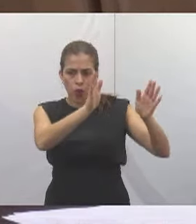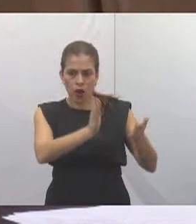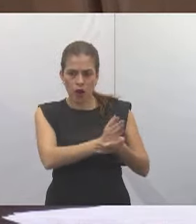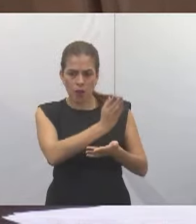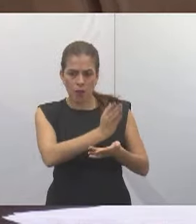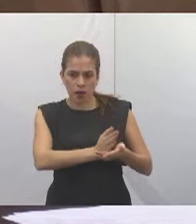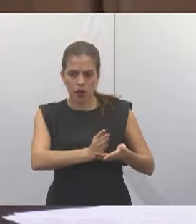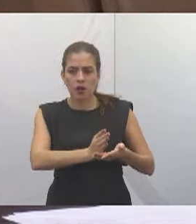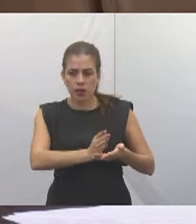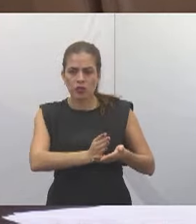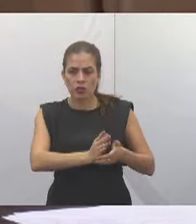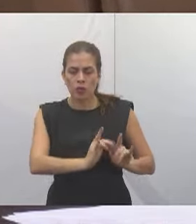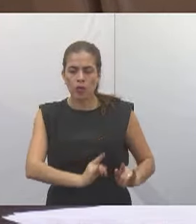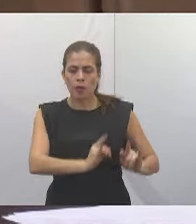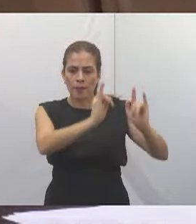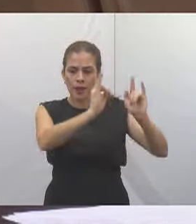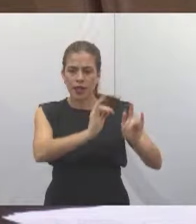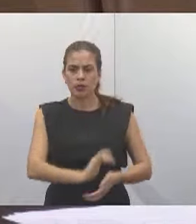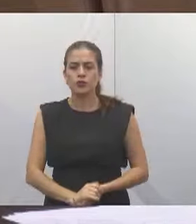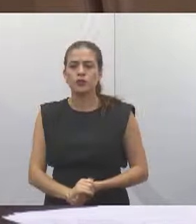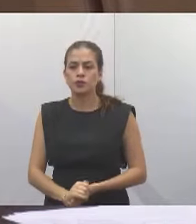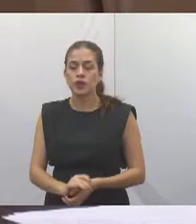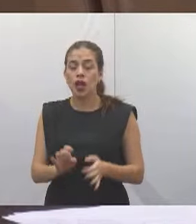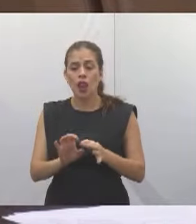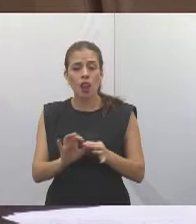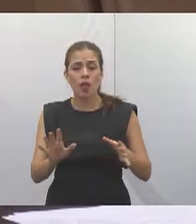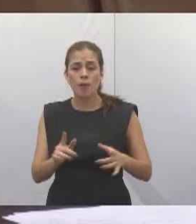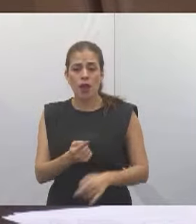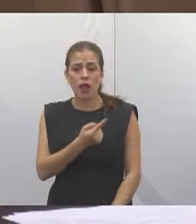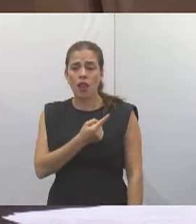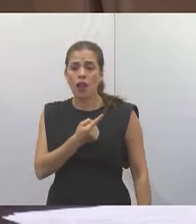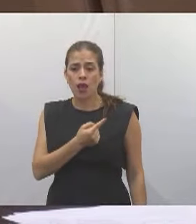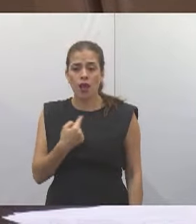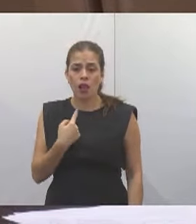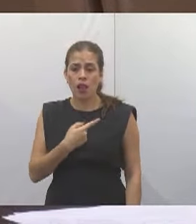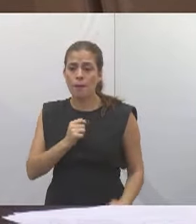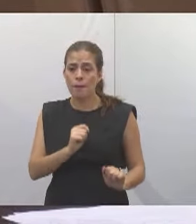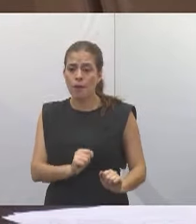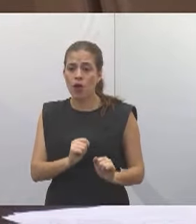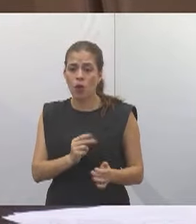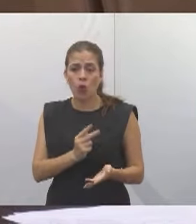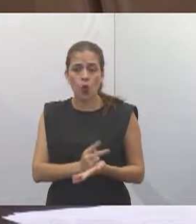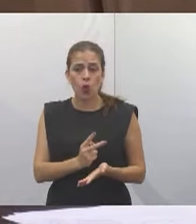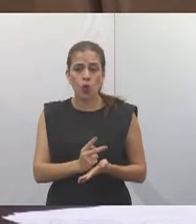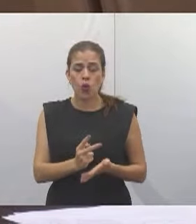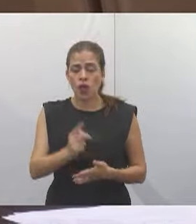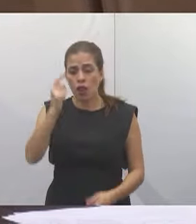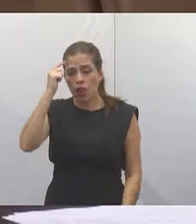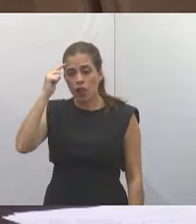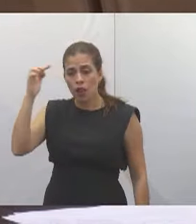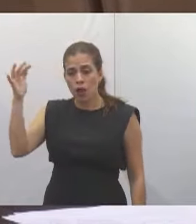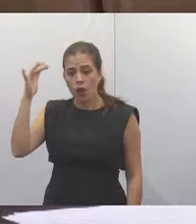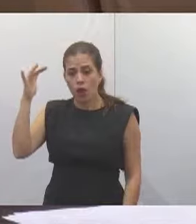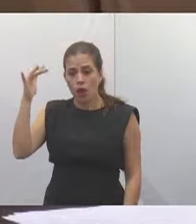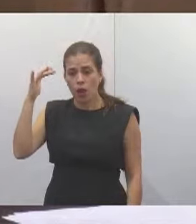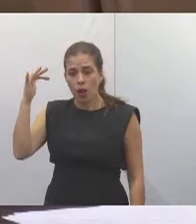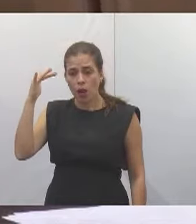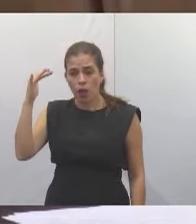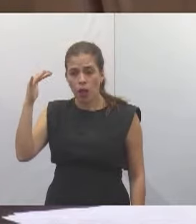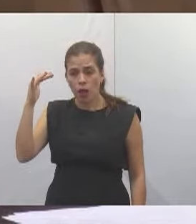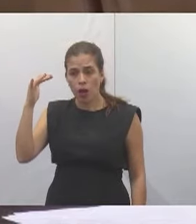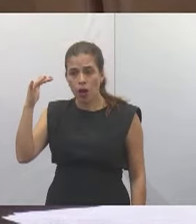A UPA 24 horas e onde era a biblioteca, e liberar aquilo lá para que a gente possa continuar sonhando, para que o governo Isaías